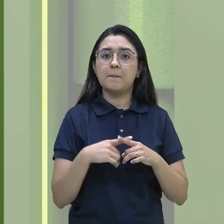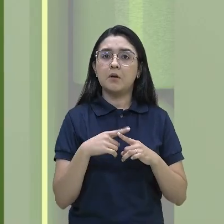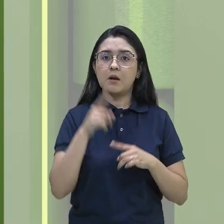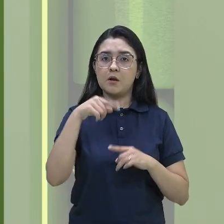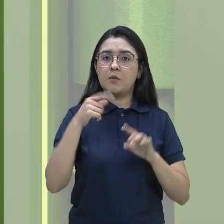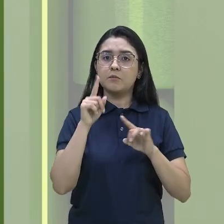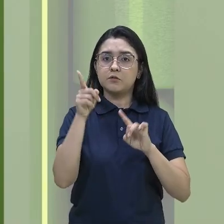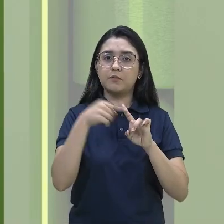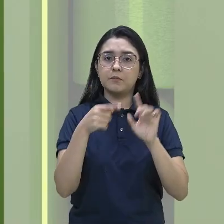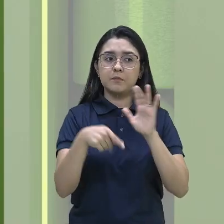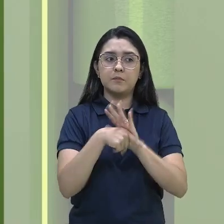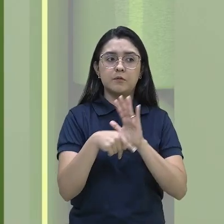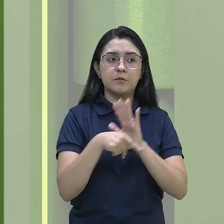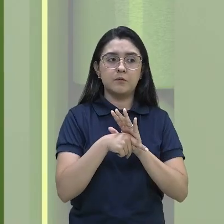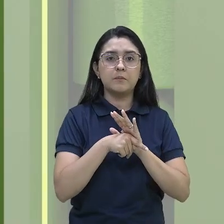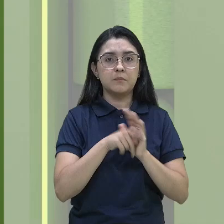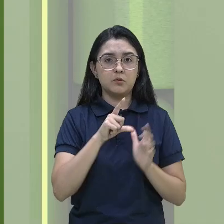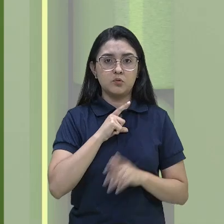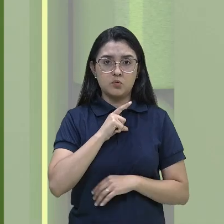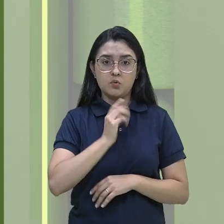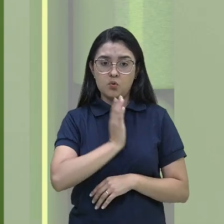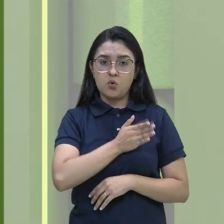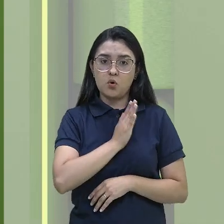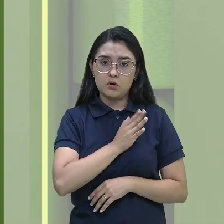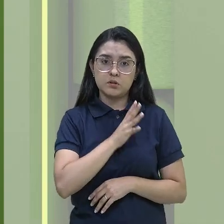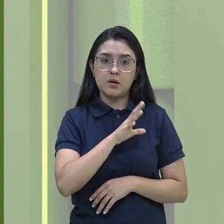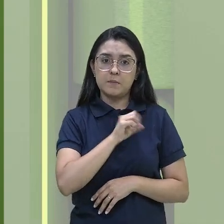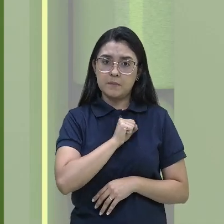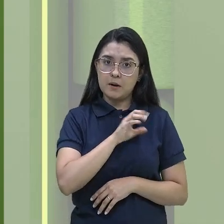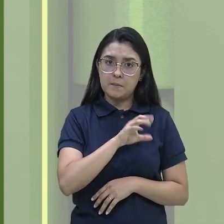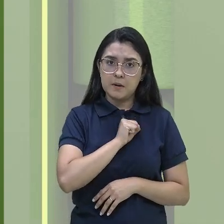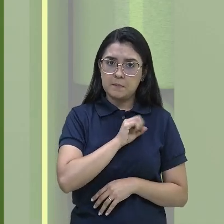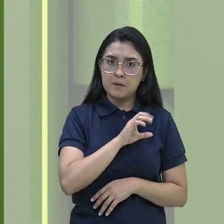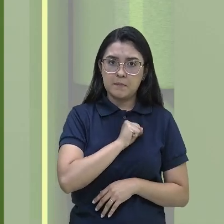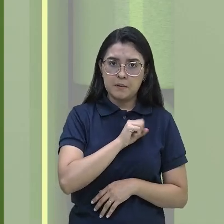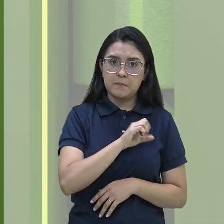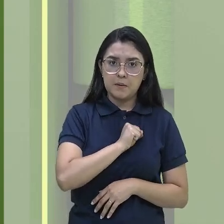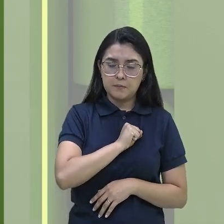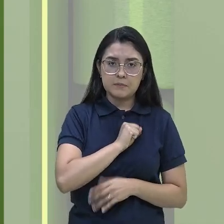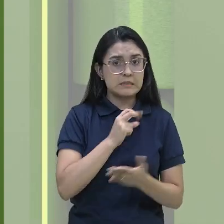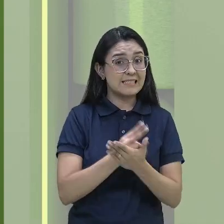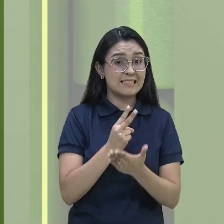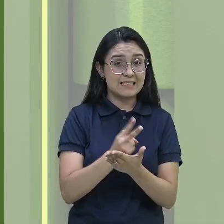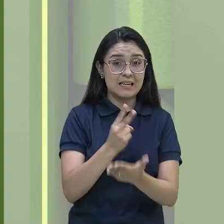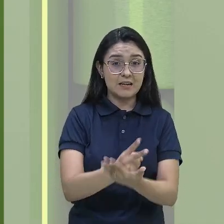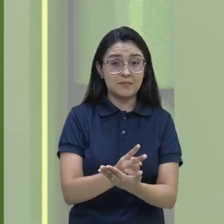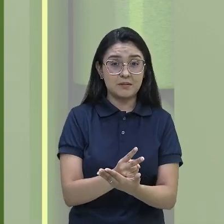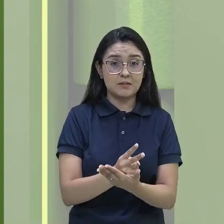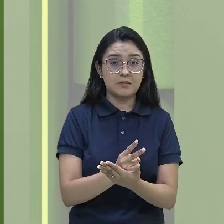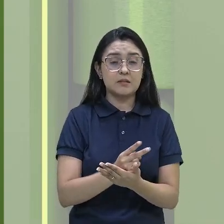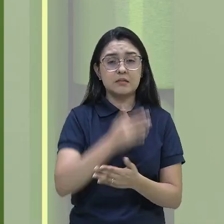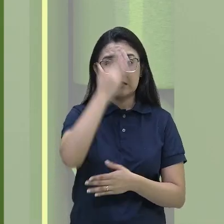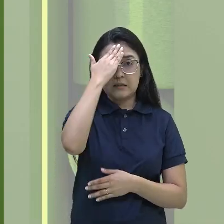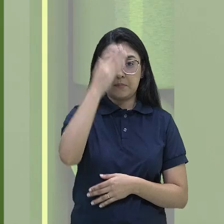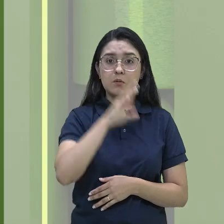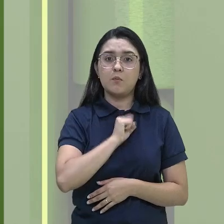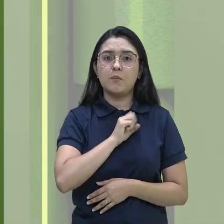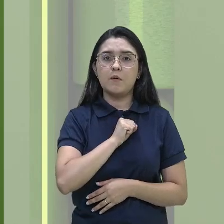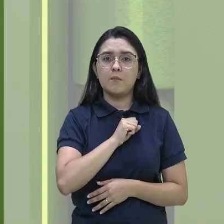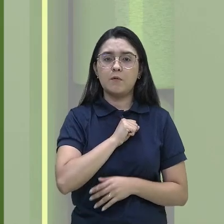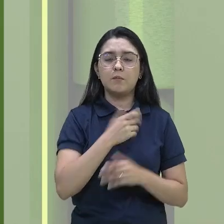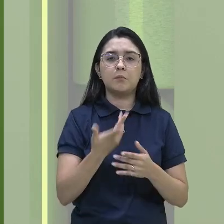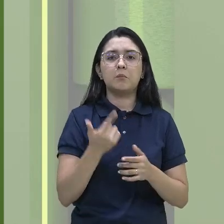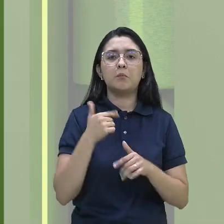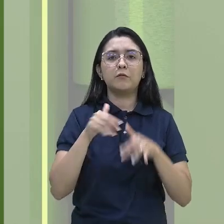uma função do coração, bater e relaxar continuamente sem parar. E saibam que esse é um movimento